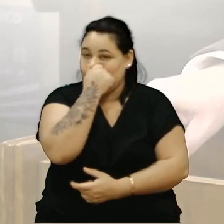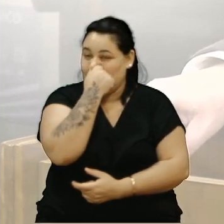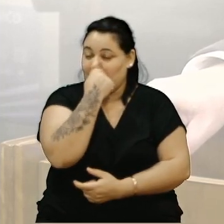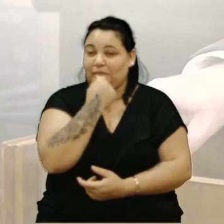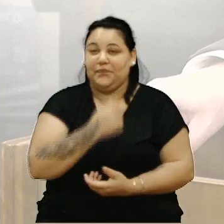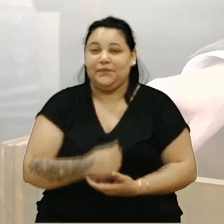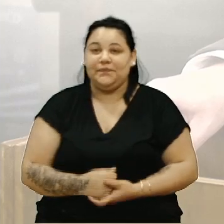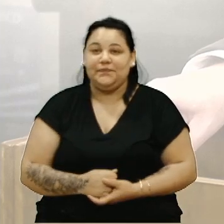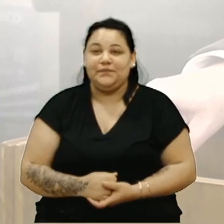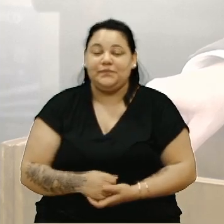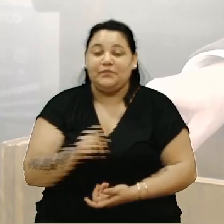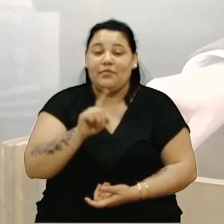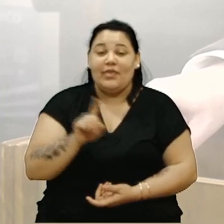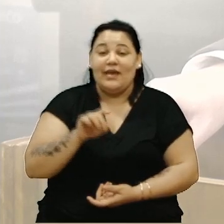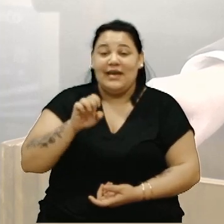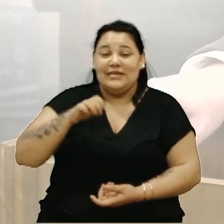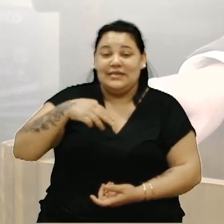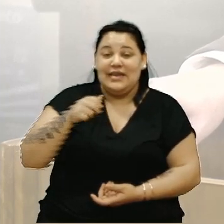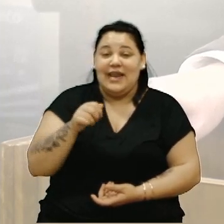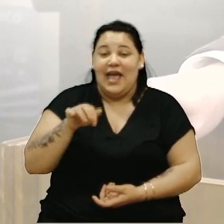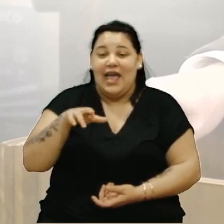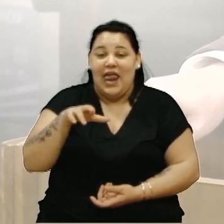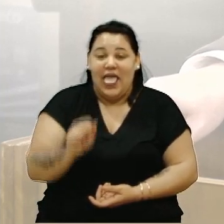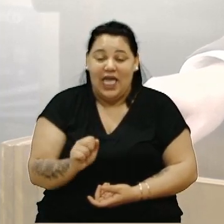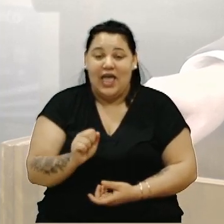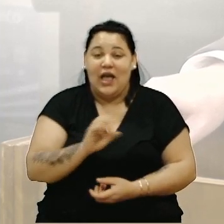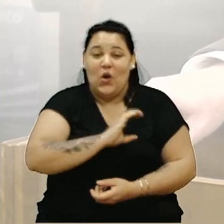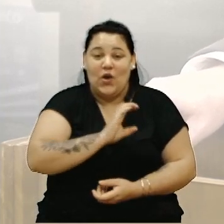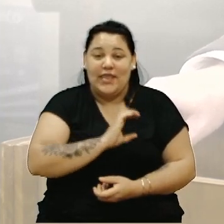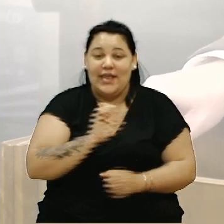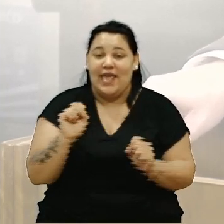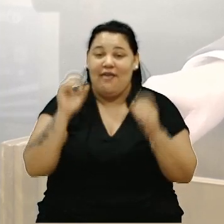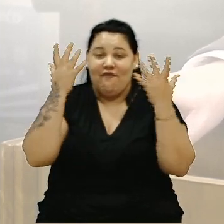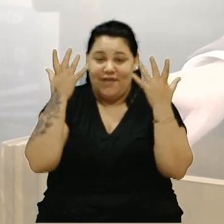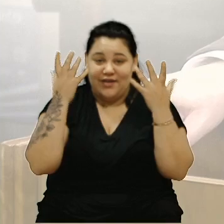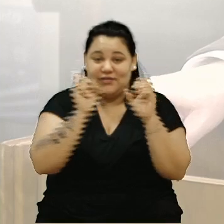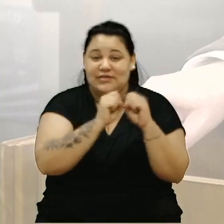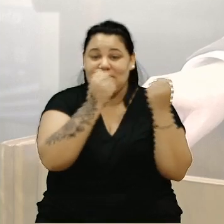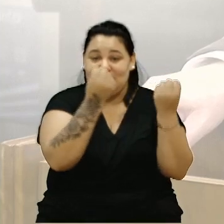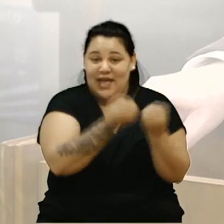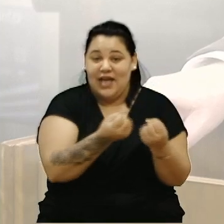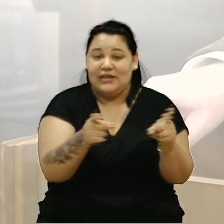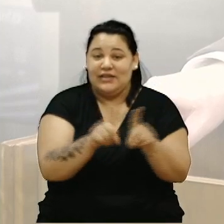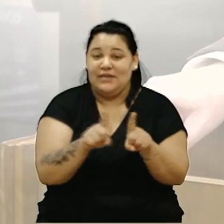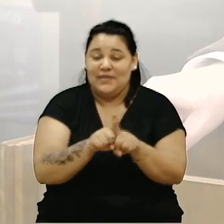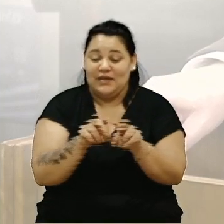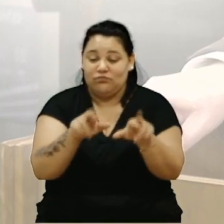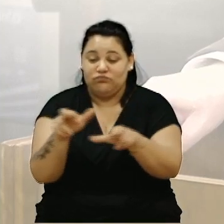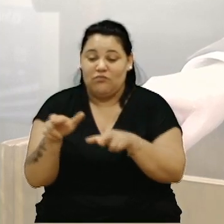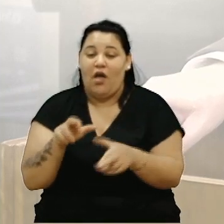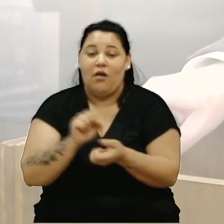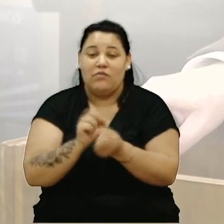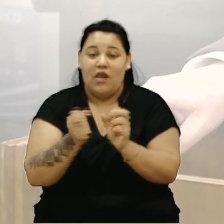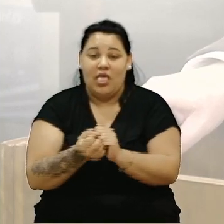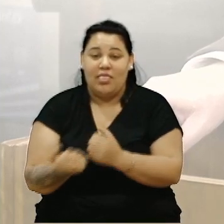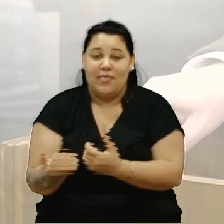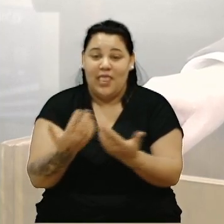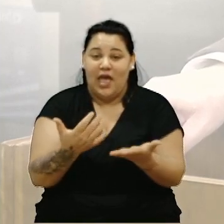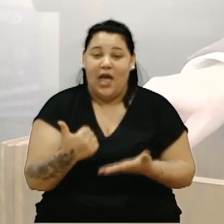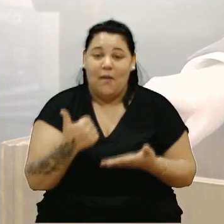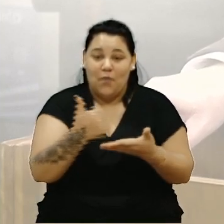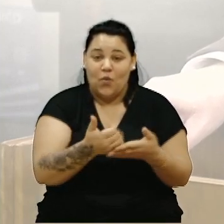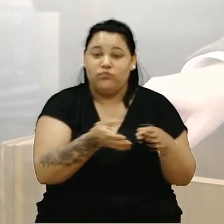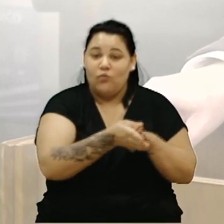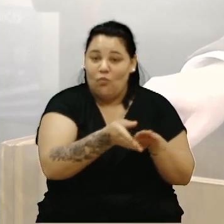A senhora Zenaira coordena, então, eventos como o Seminário Regional do Artesanato e também oferece suporte e